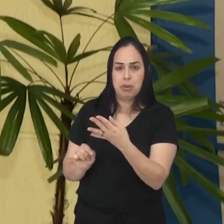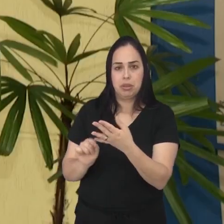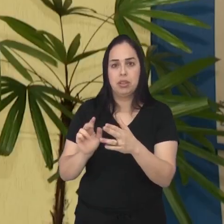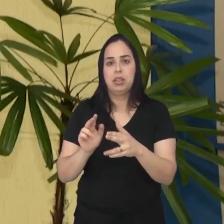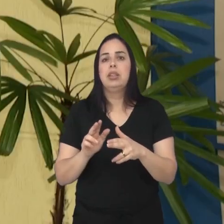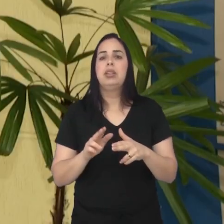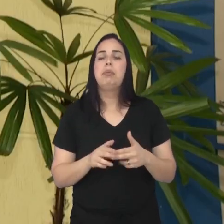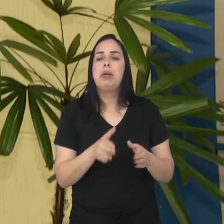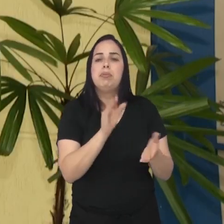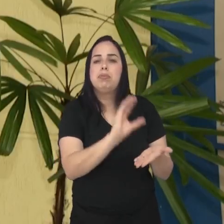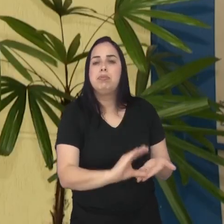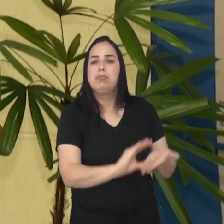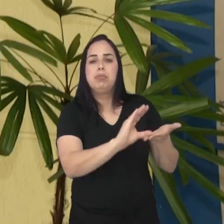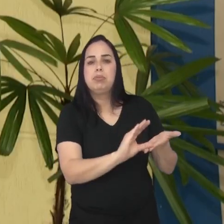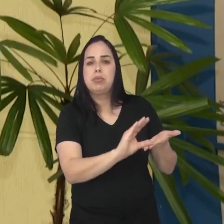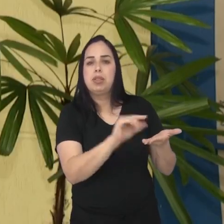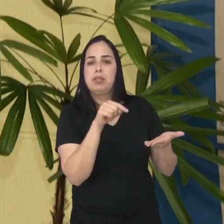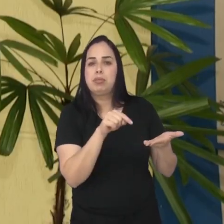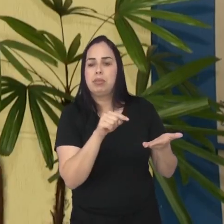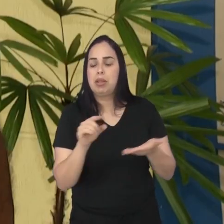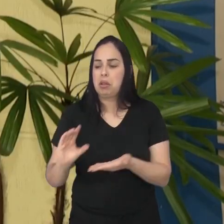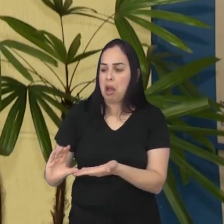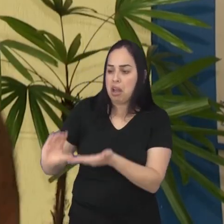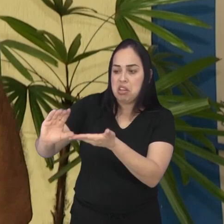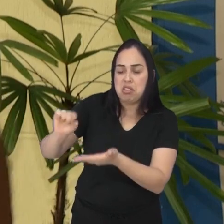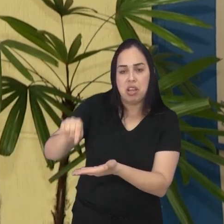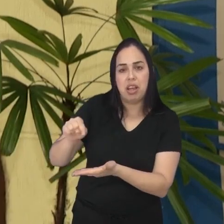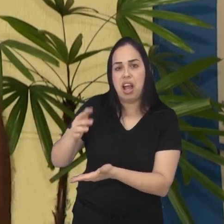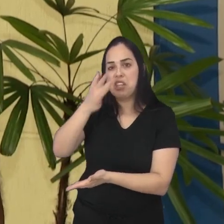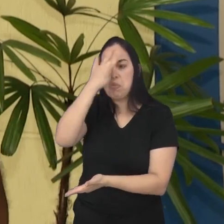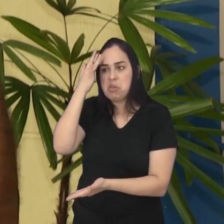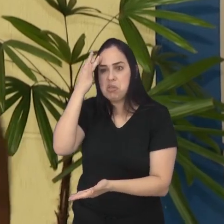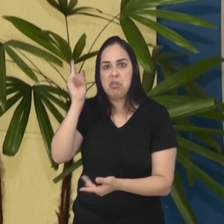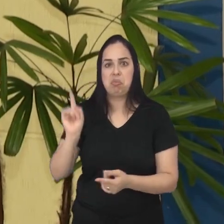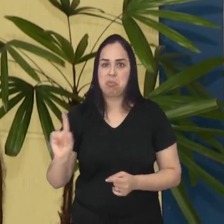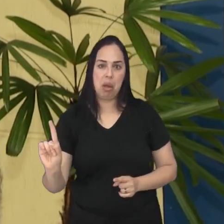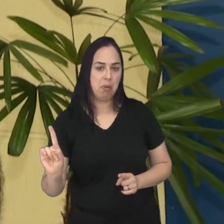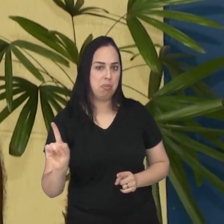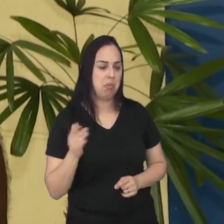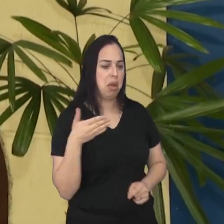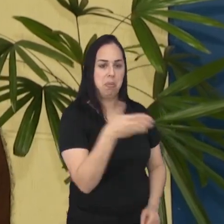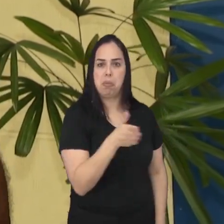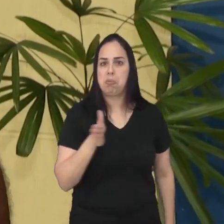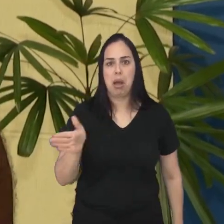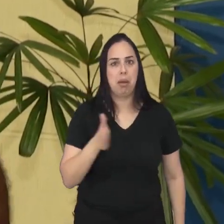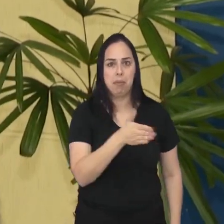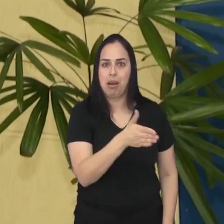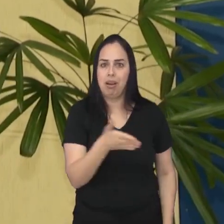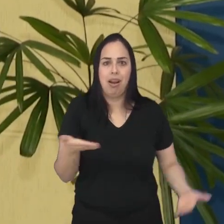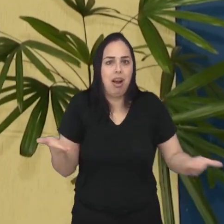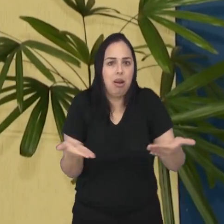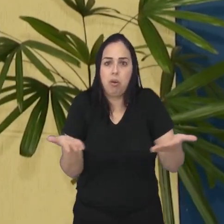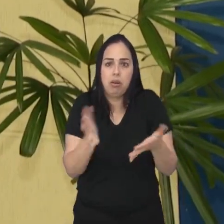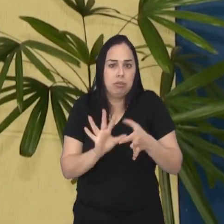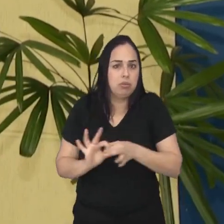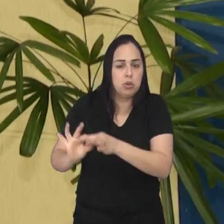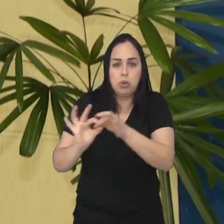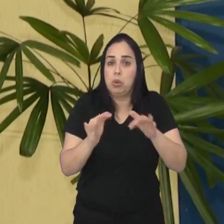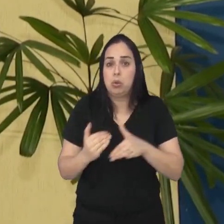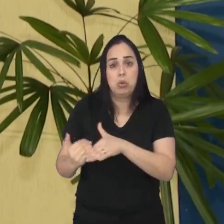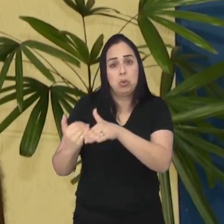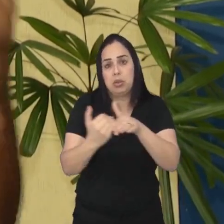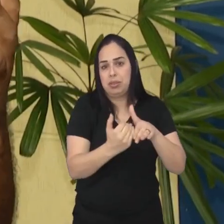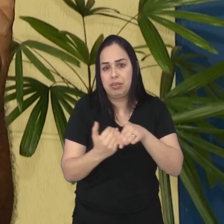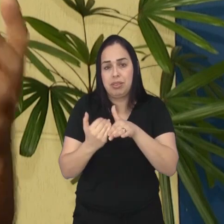contempladas. Como Conselho de Saneamento, nós tínhamos várias pessoas que participavam dos dois, né, então não temos tanta dificuldade